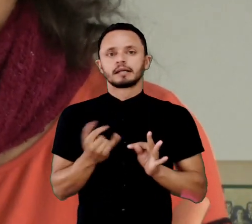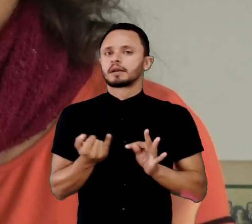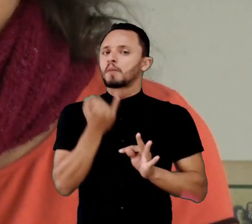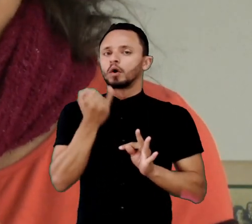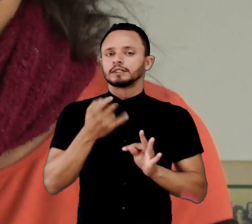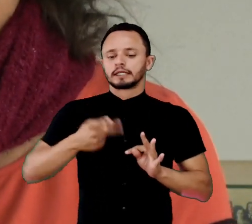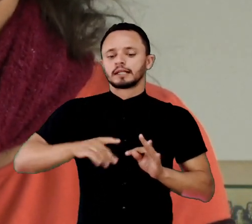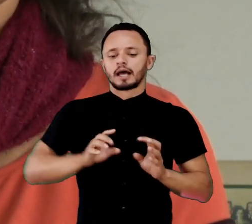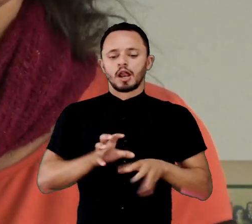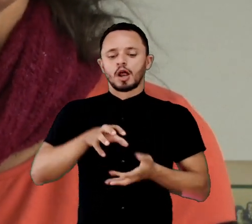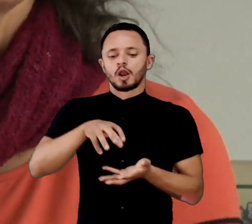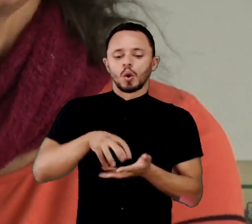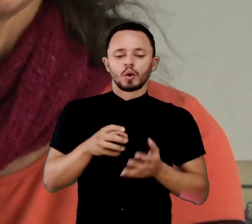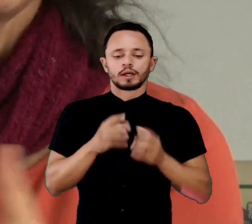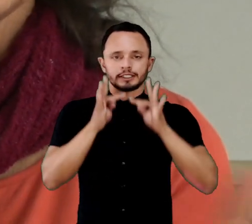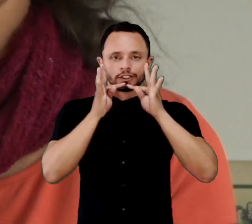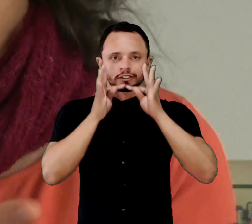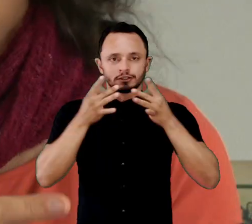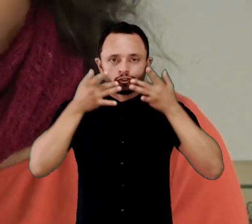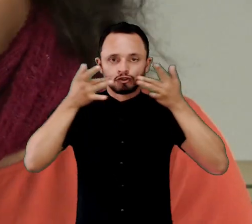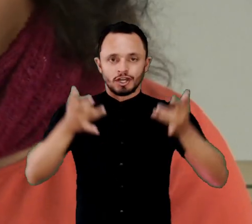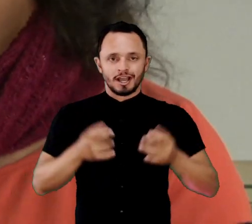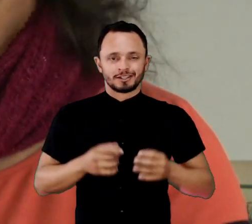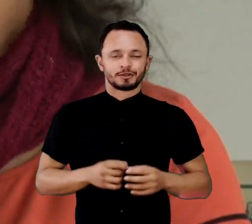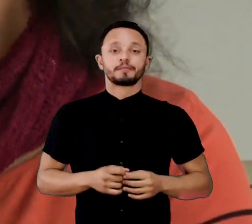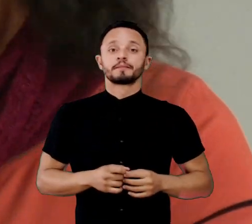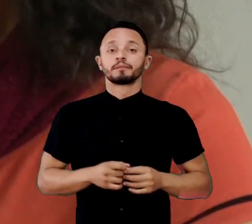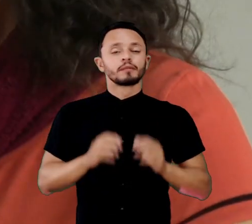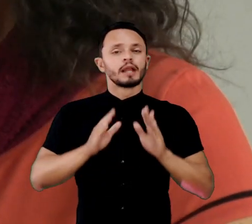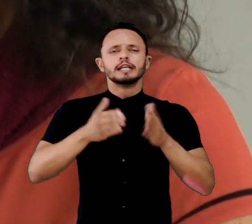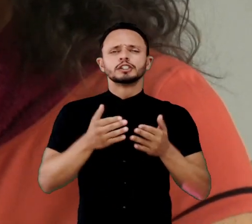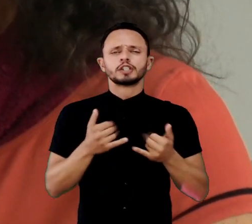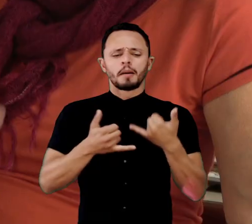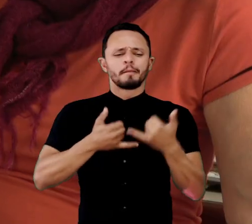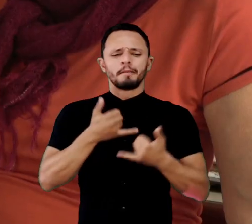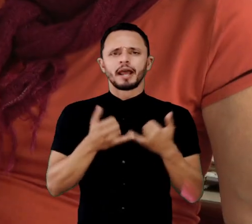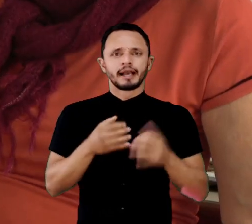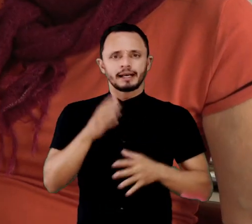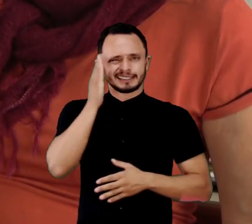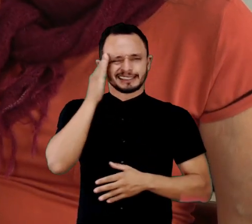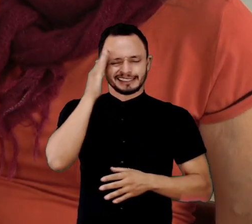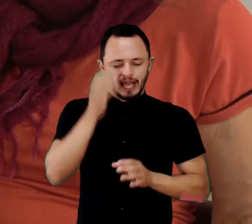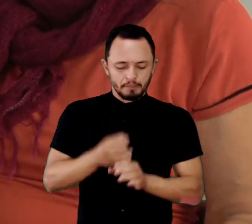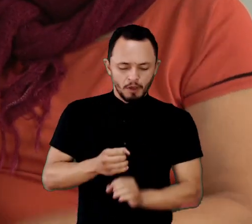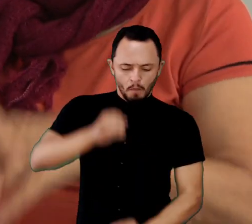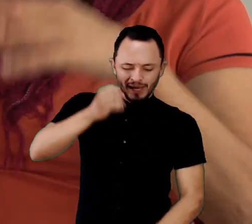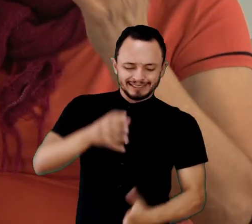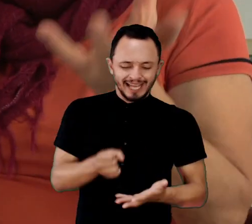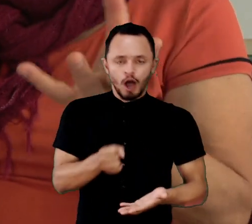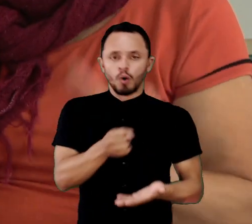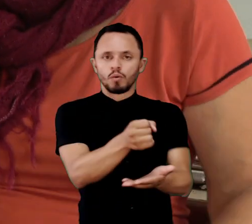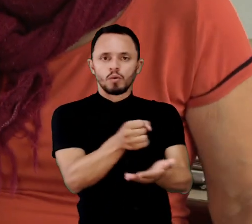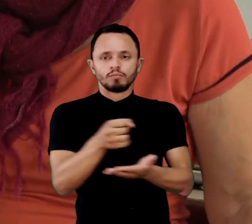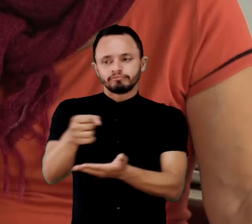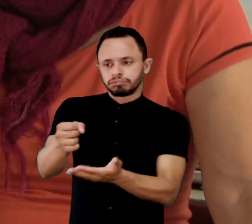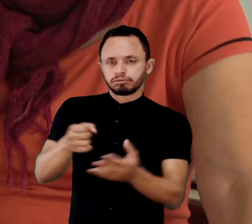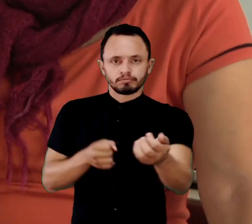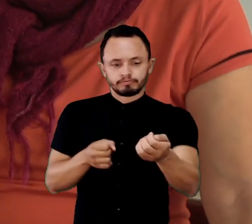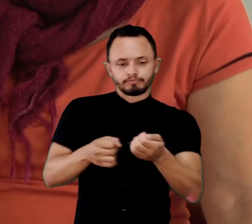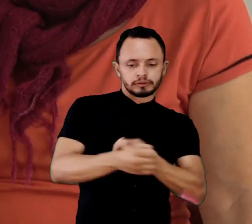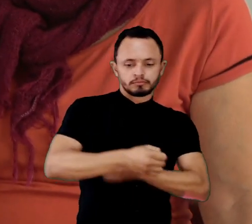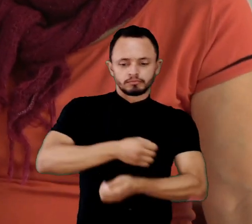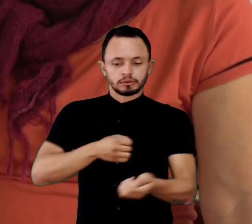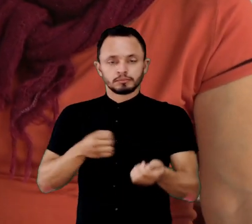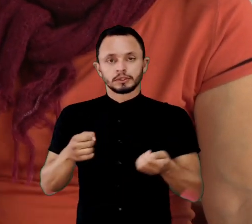A gente teve desenvolvido muito o jogo do bastão, né? Com o qual você trabalhou e escreveu até um livro